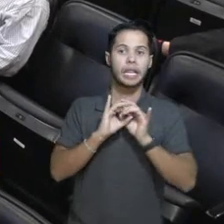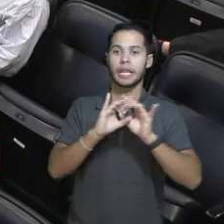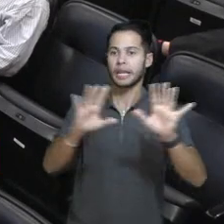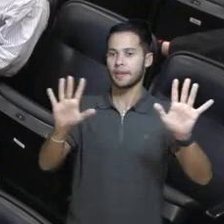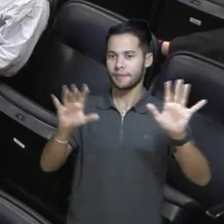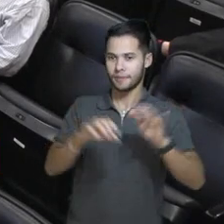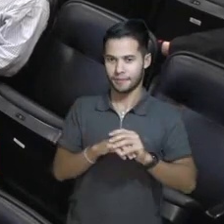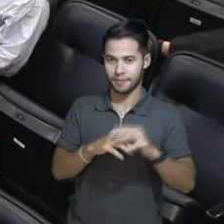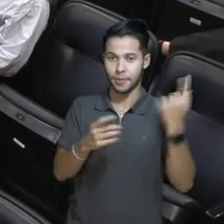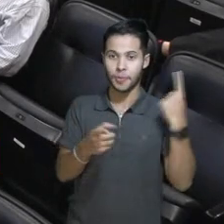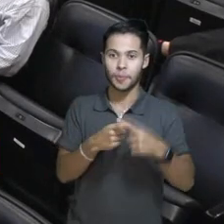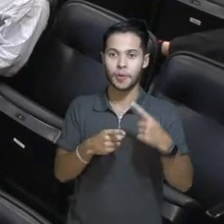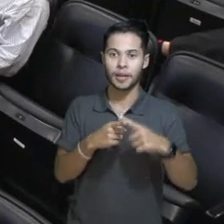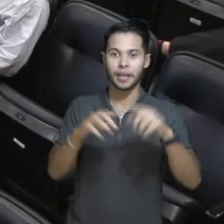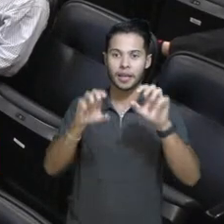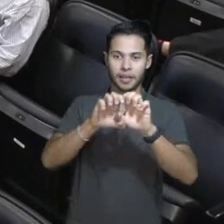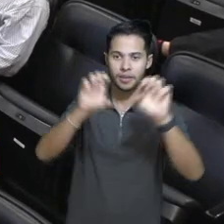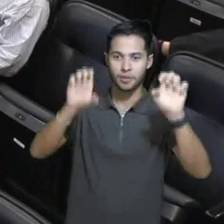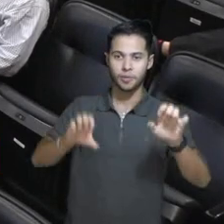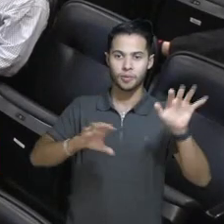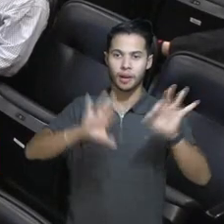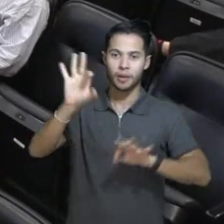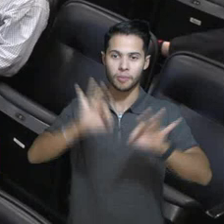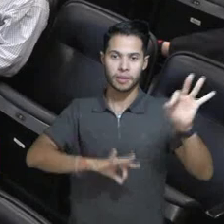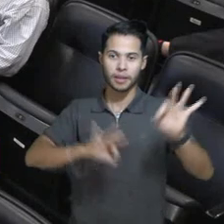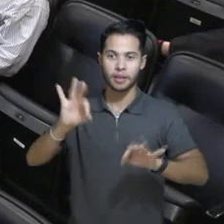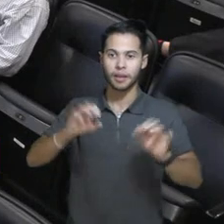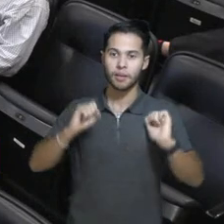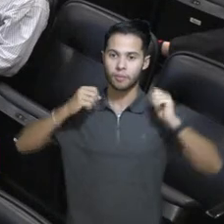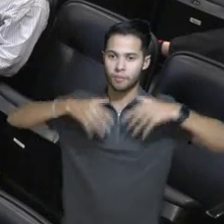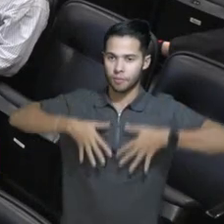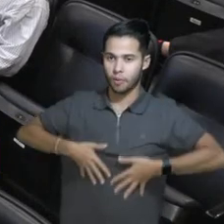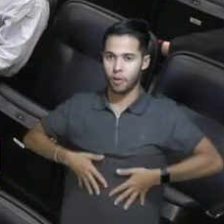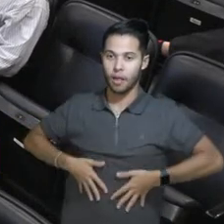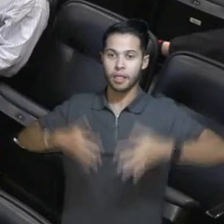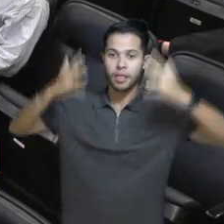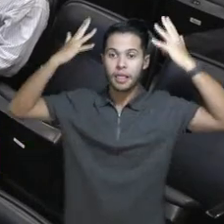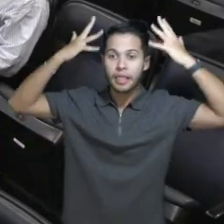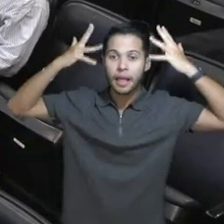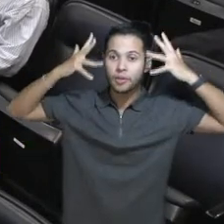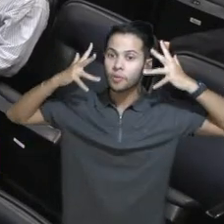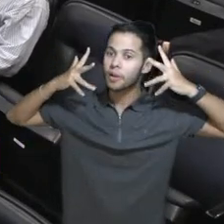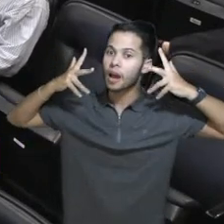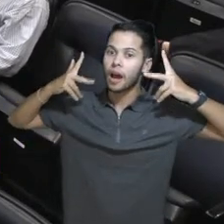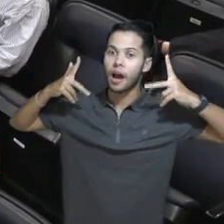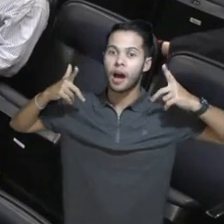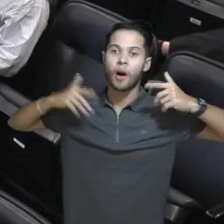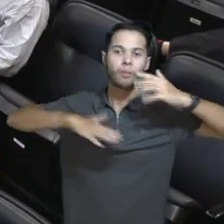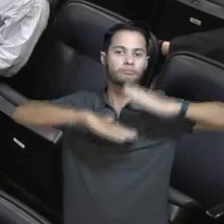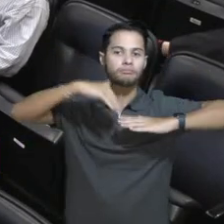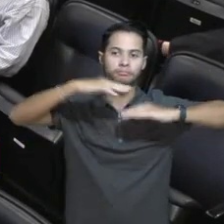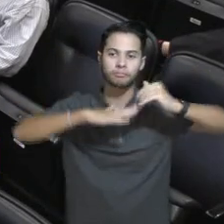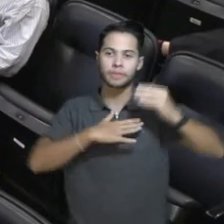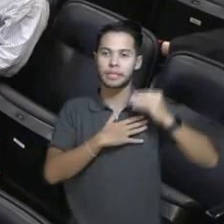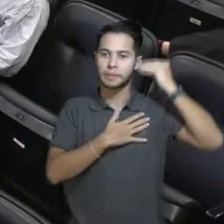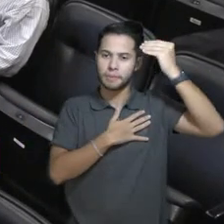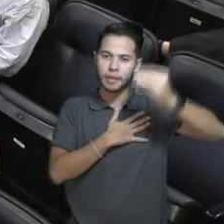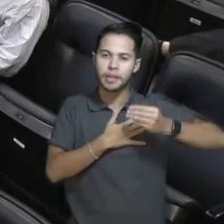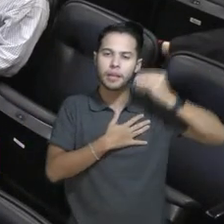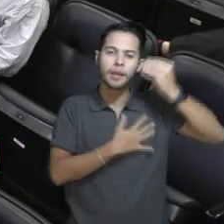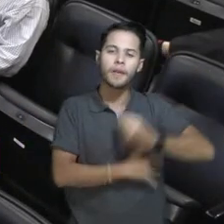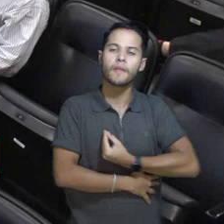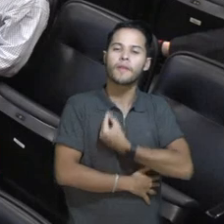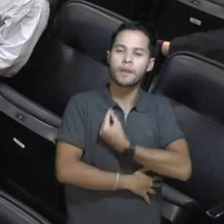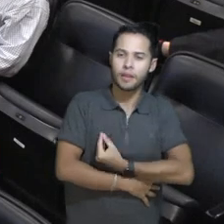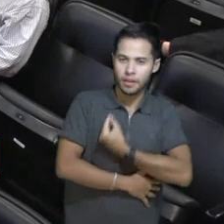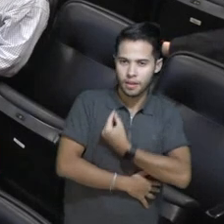Porque ele está estruturado e planejado e corre naturalmente por meio das vivências e experiências